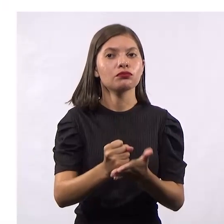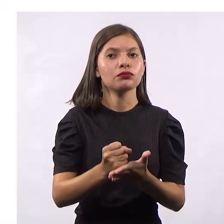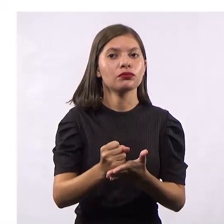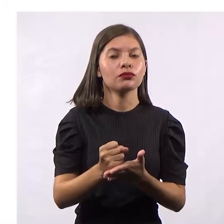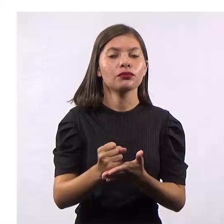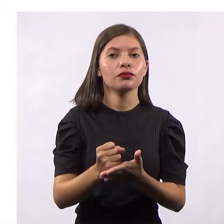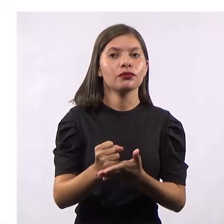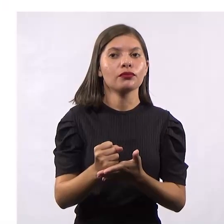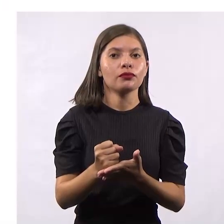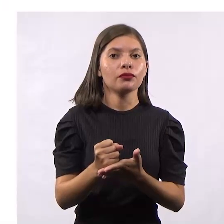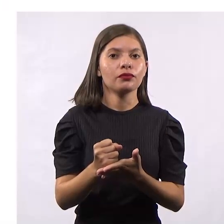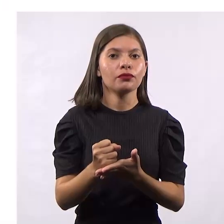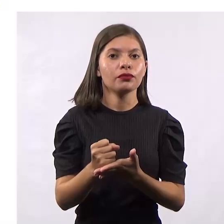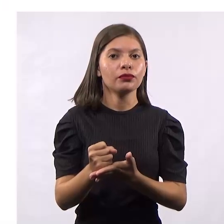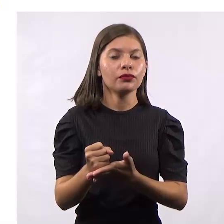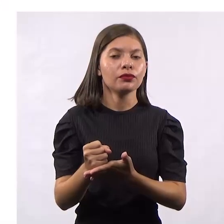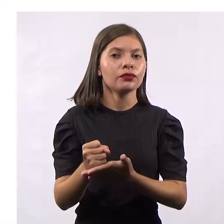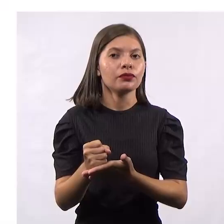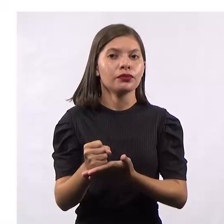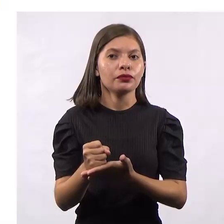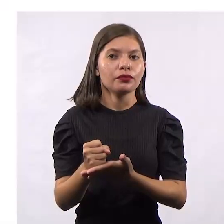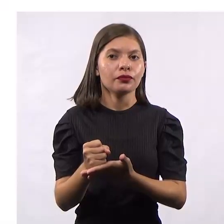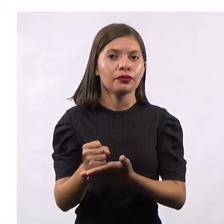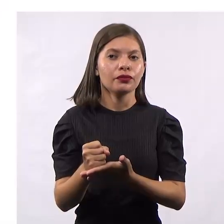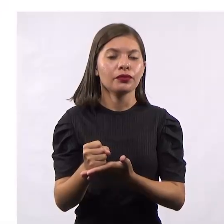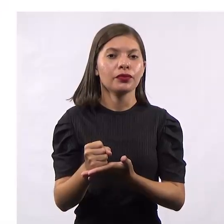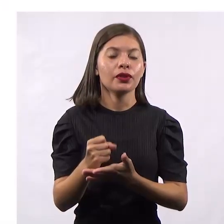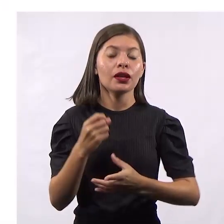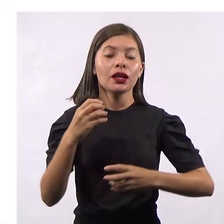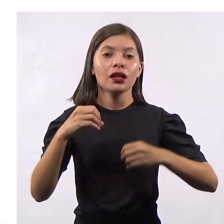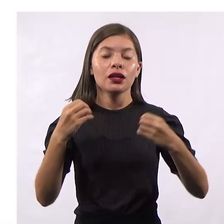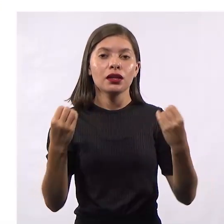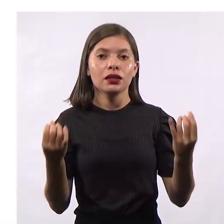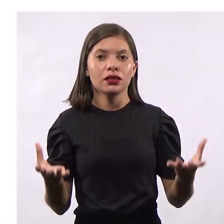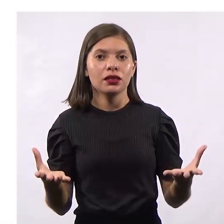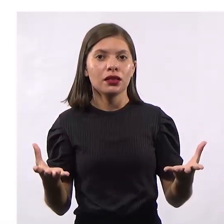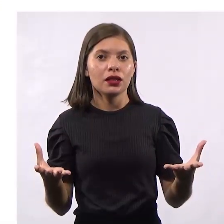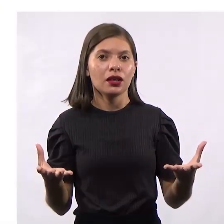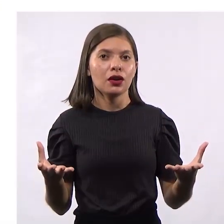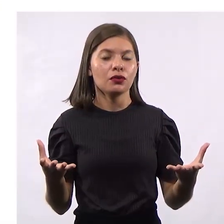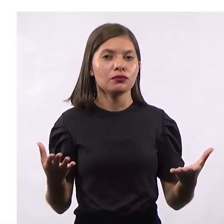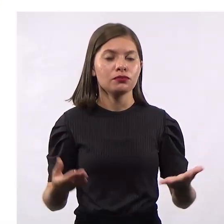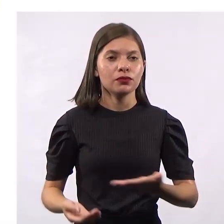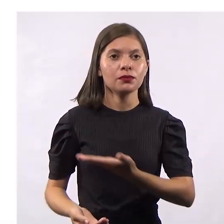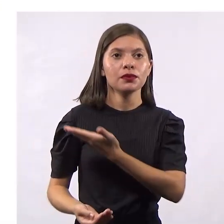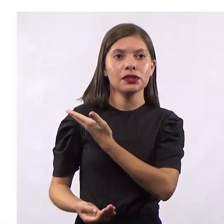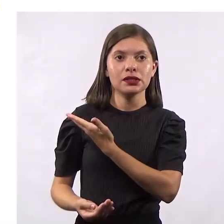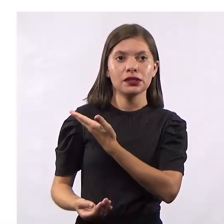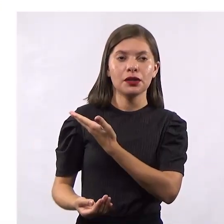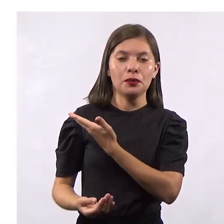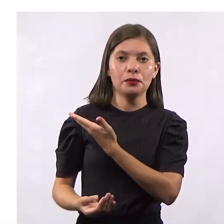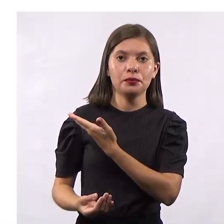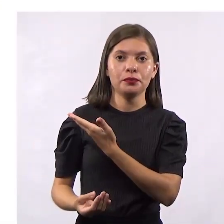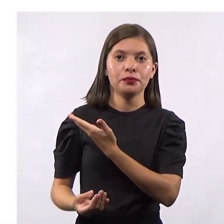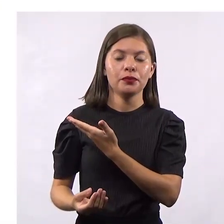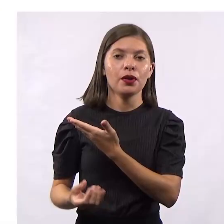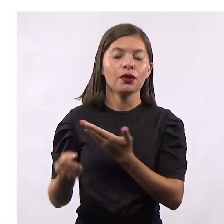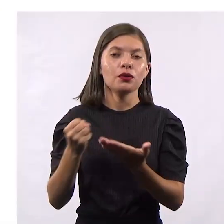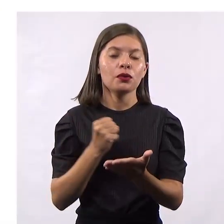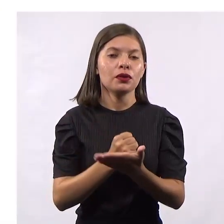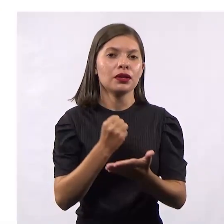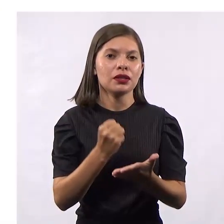até a sua entrega ao contratante em condições de entrada em operação. Então, pode ser dessa forma, tá? De empreitada integral